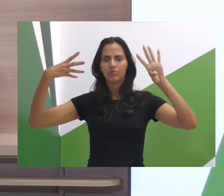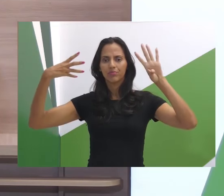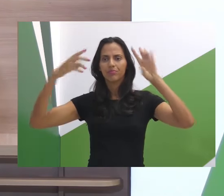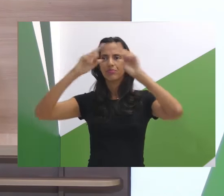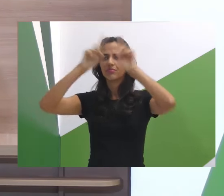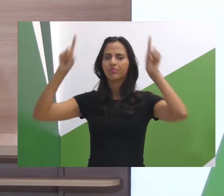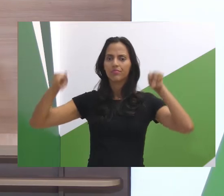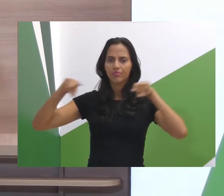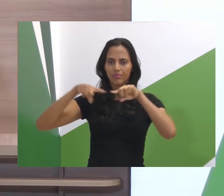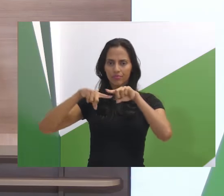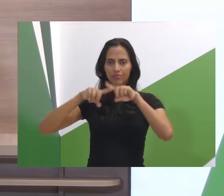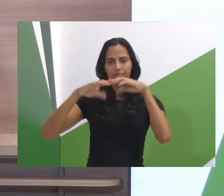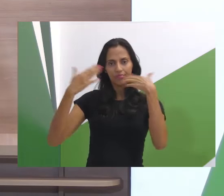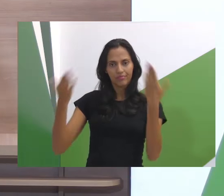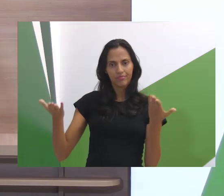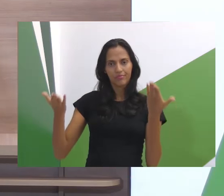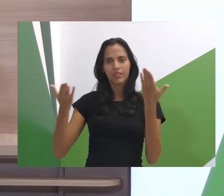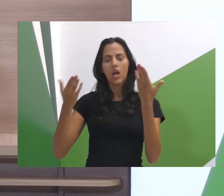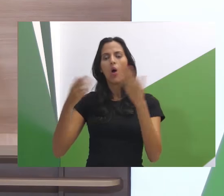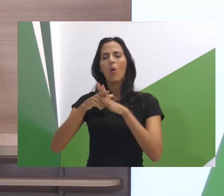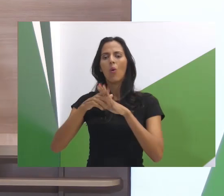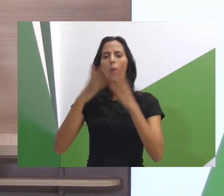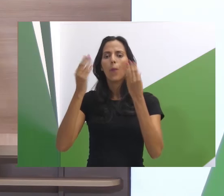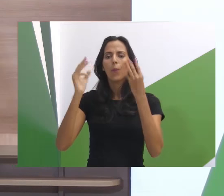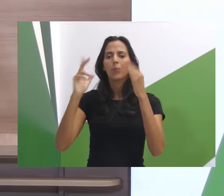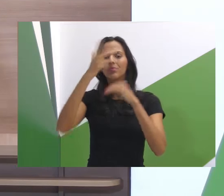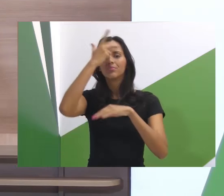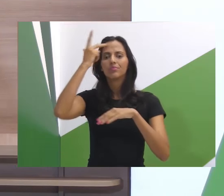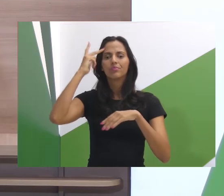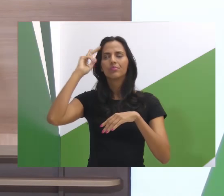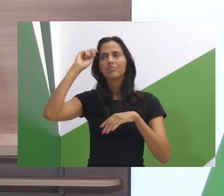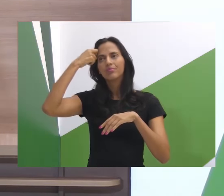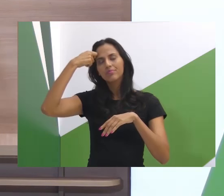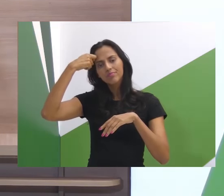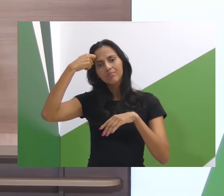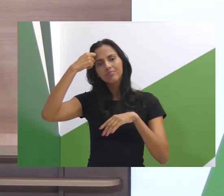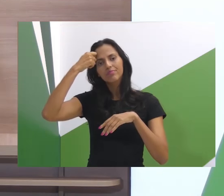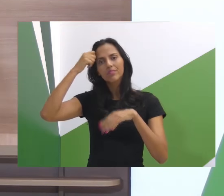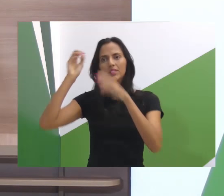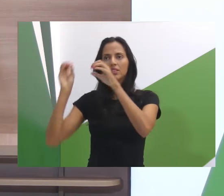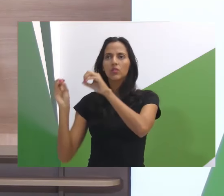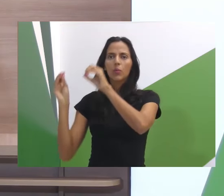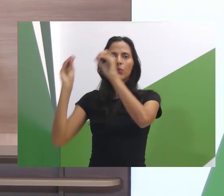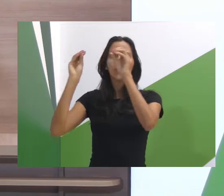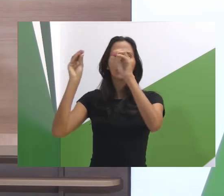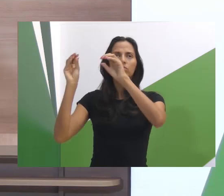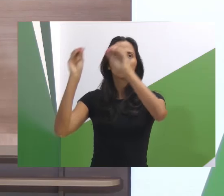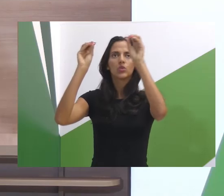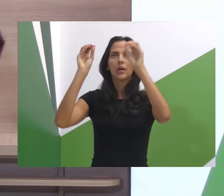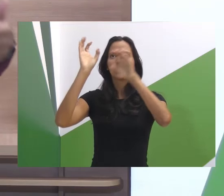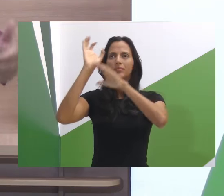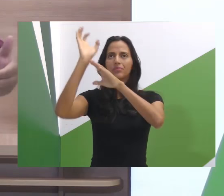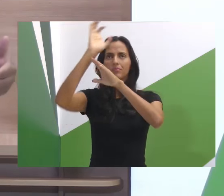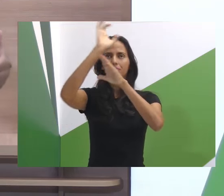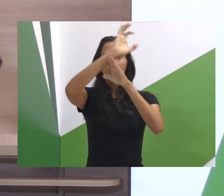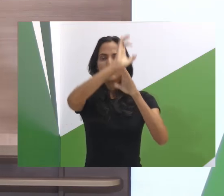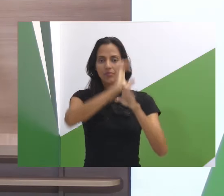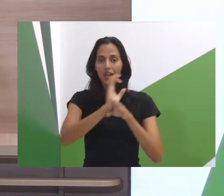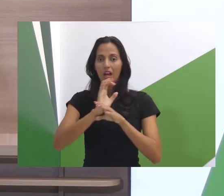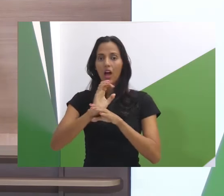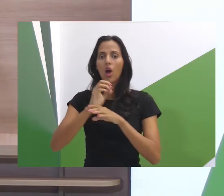Quando chegavam no Brasil, eles eram vendidos, comprados por senhores de engenho e levados para trabalhar em suas fazendas,